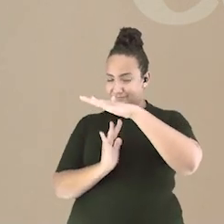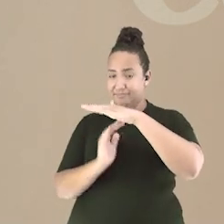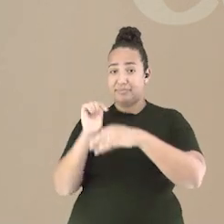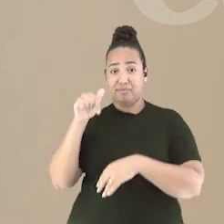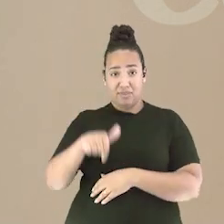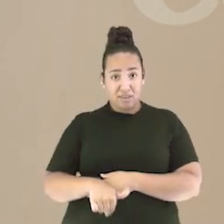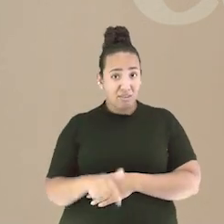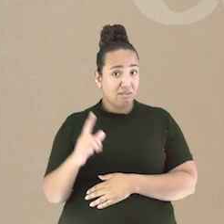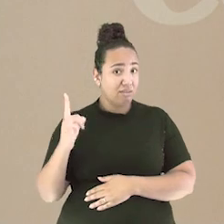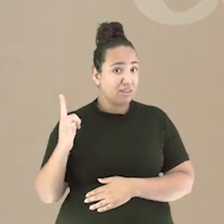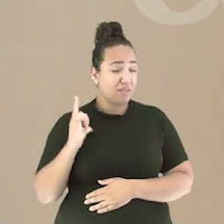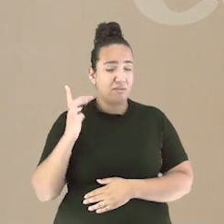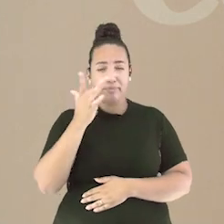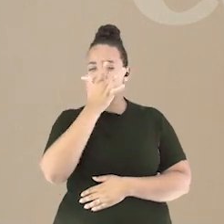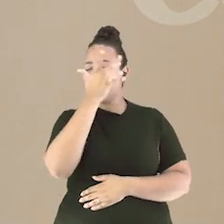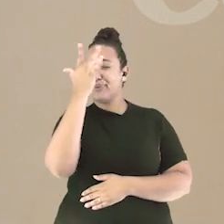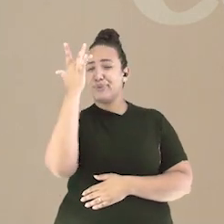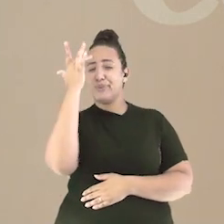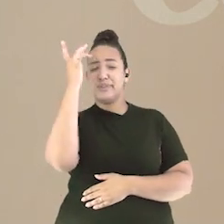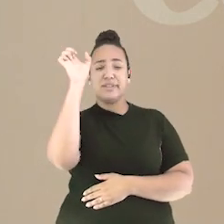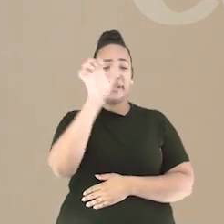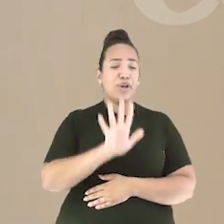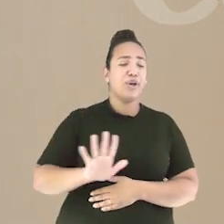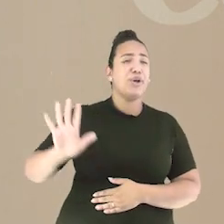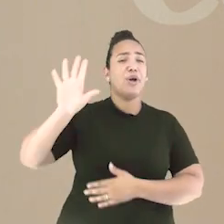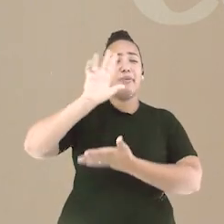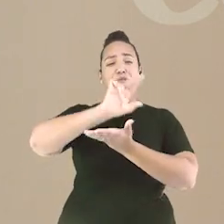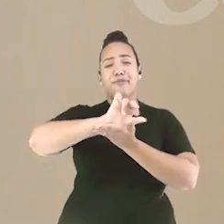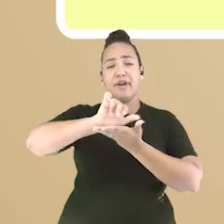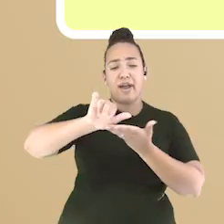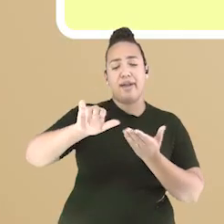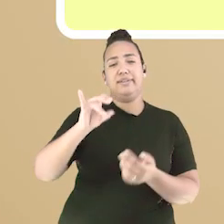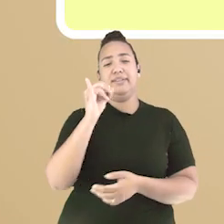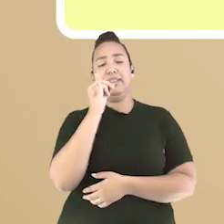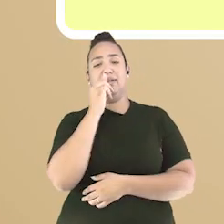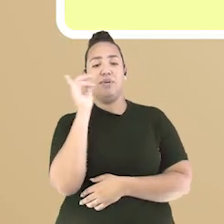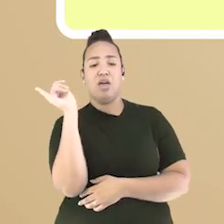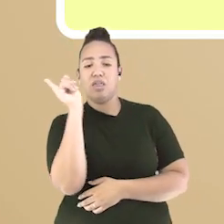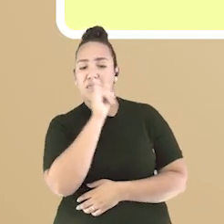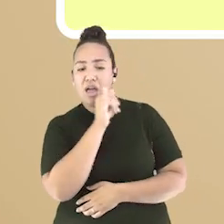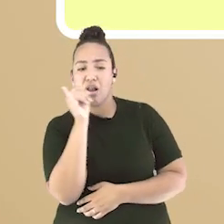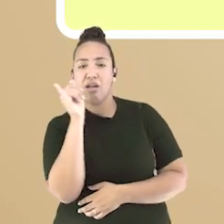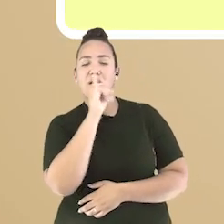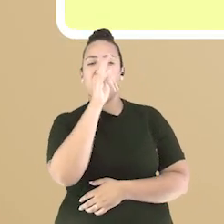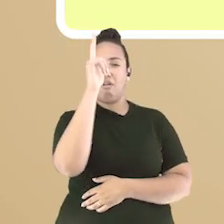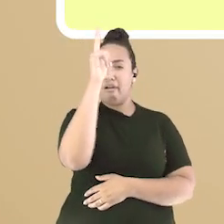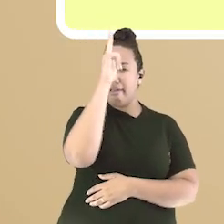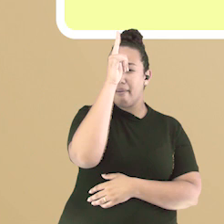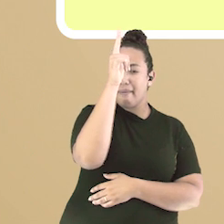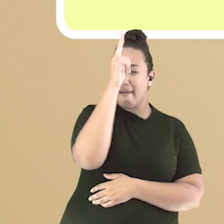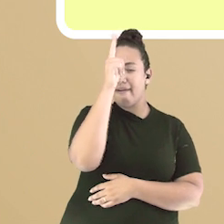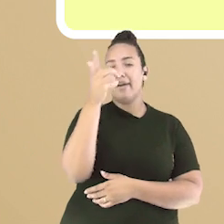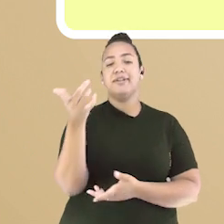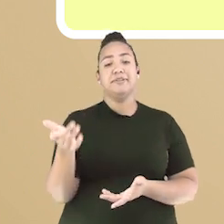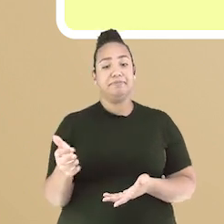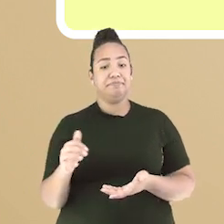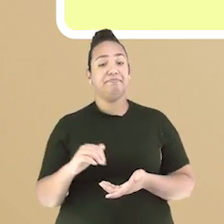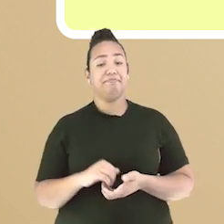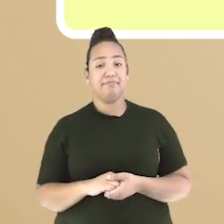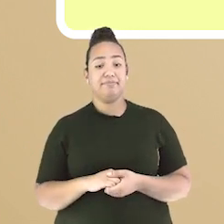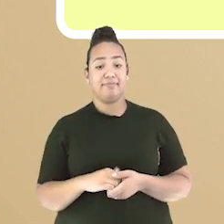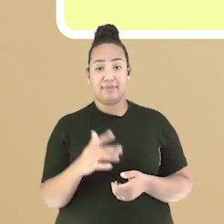estado recebeu diversos imigrantes de toda a parte da Europa, italianos, pomeranos, poloneses e